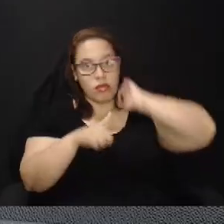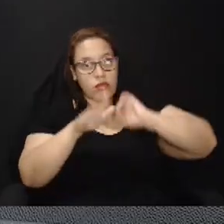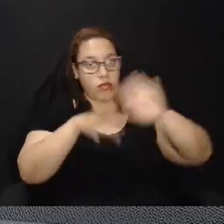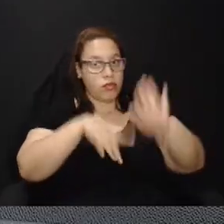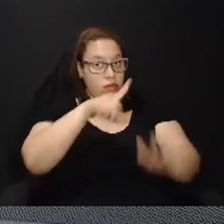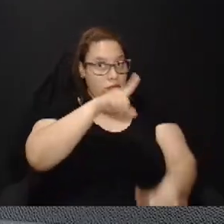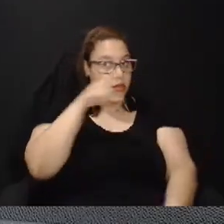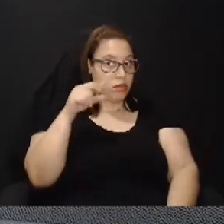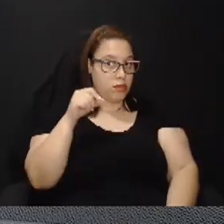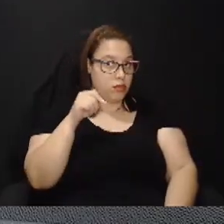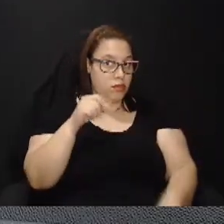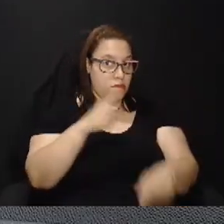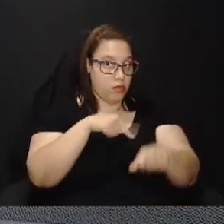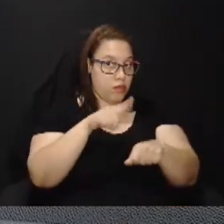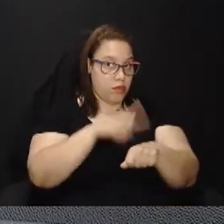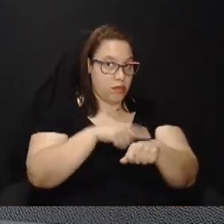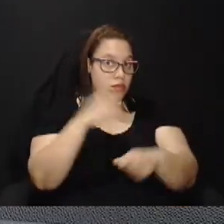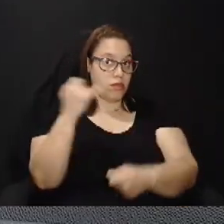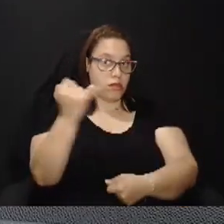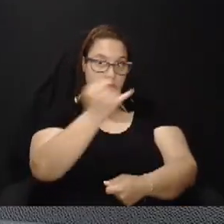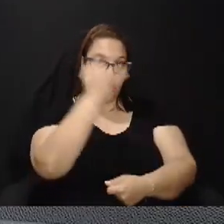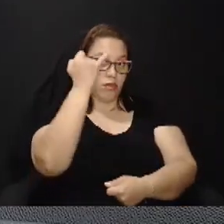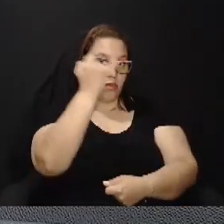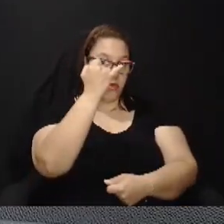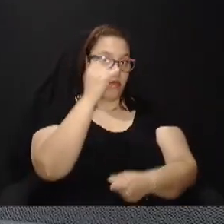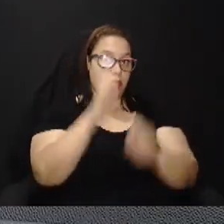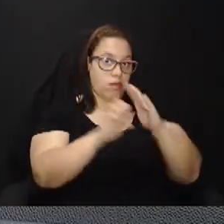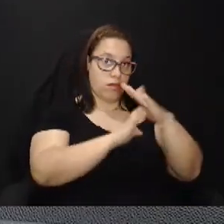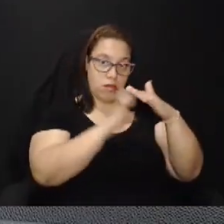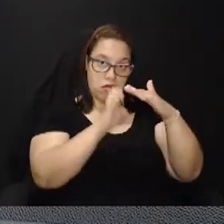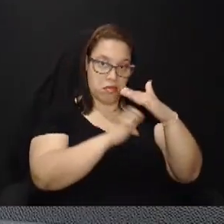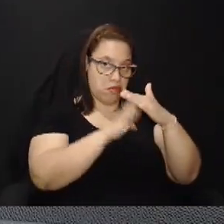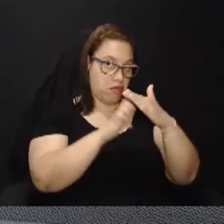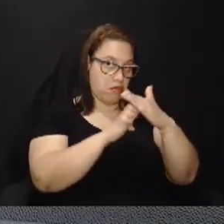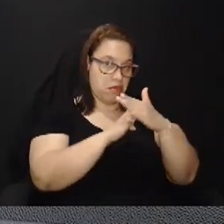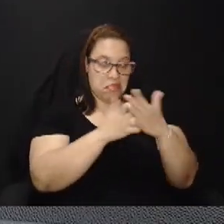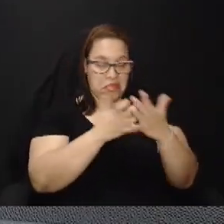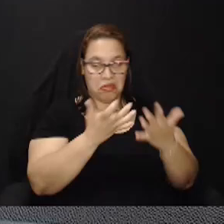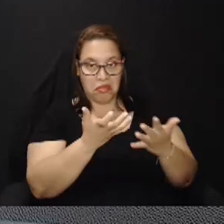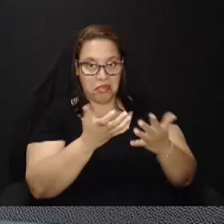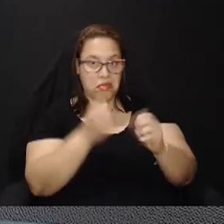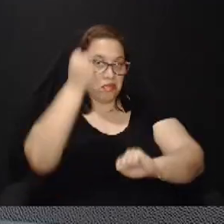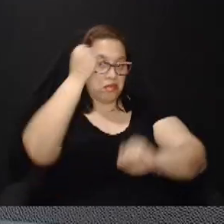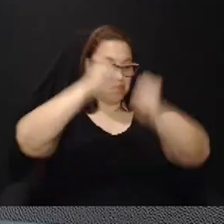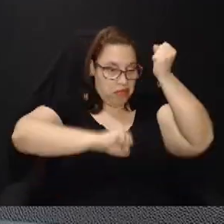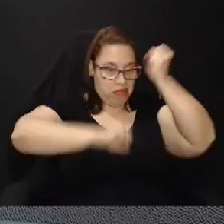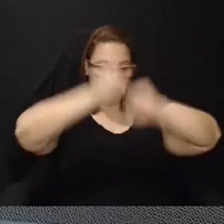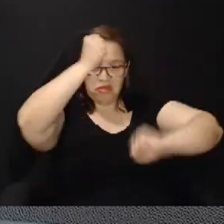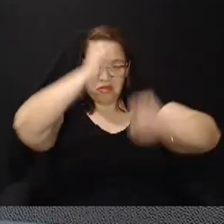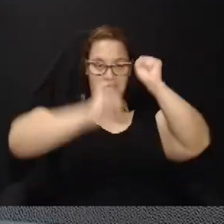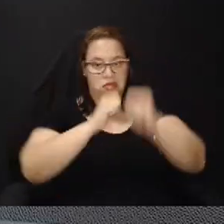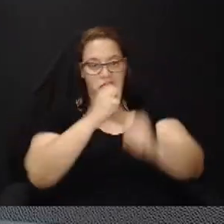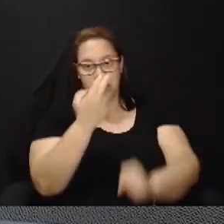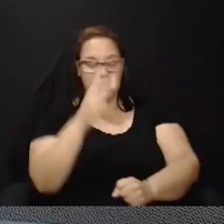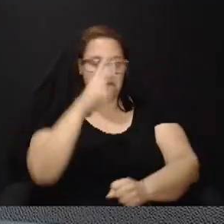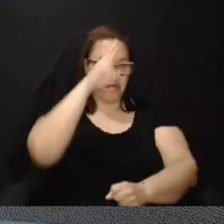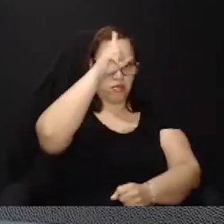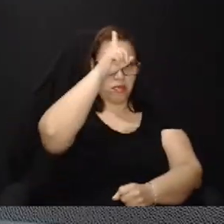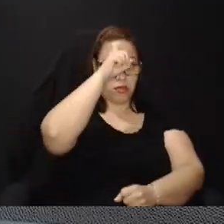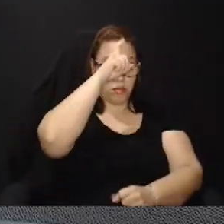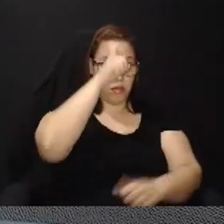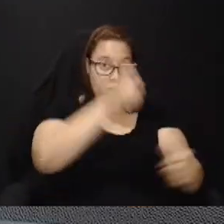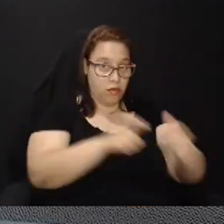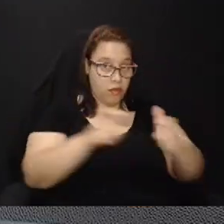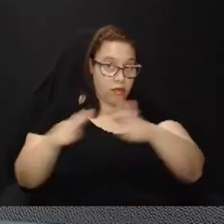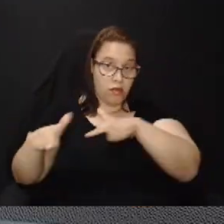de um momento importante, né, da sua empresa, da sua fábrica ou do seu hospital, onde quer que eles trabalhem,